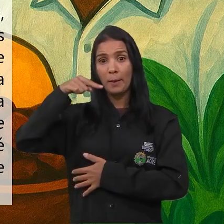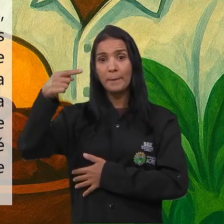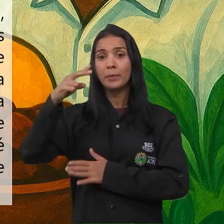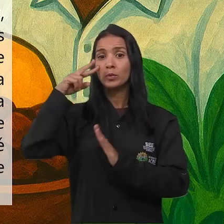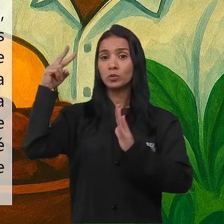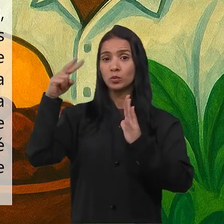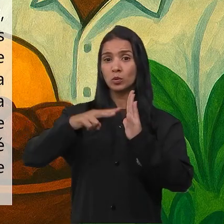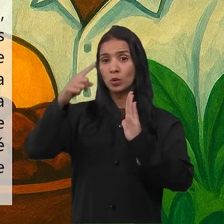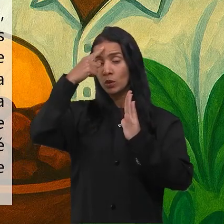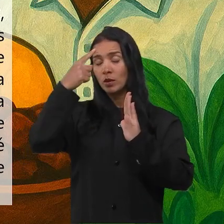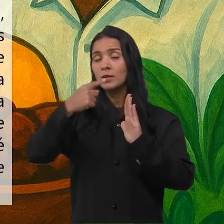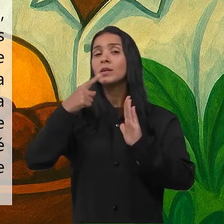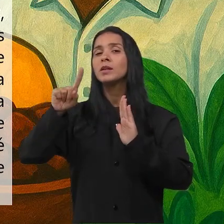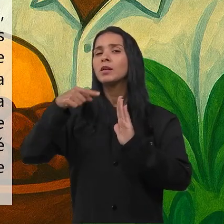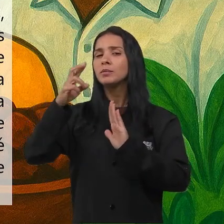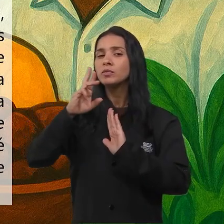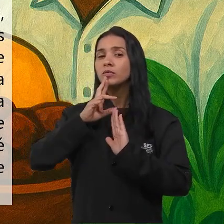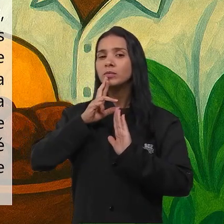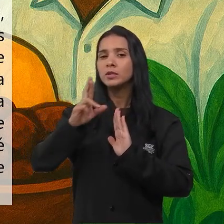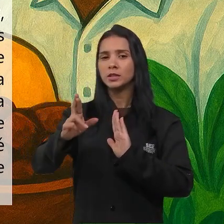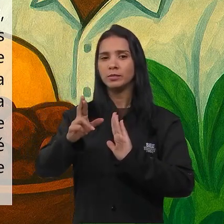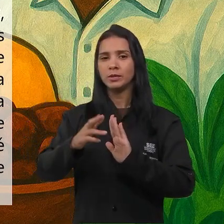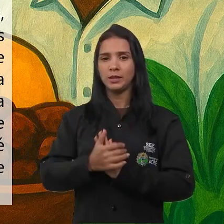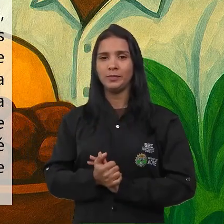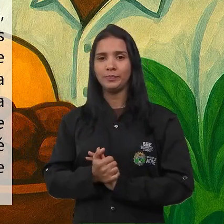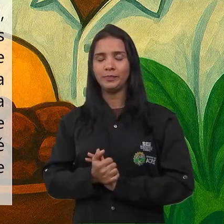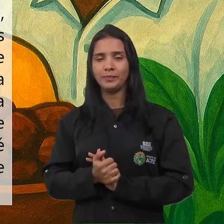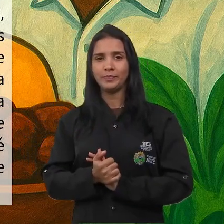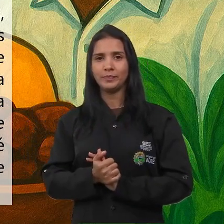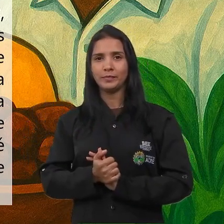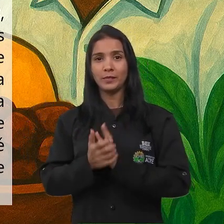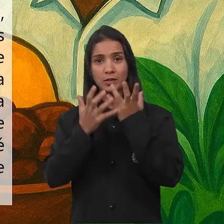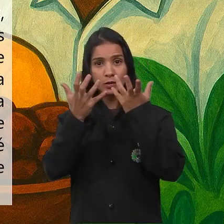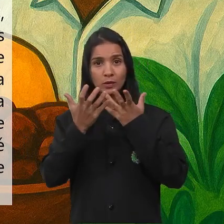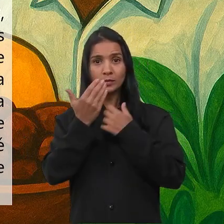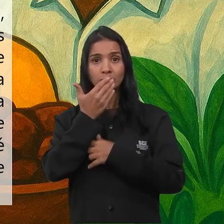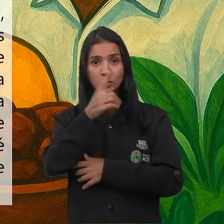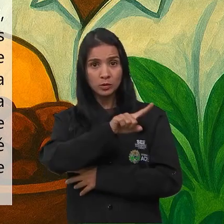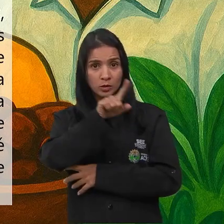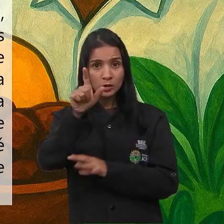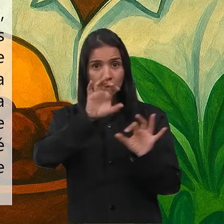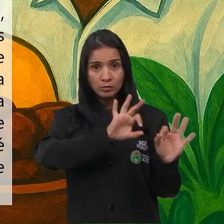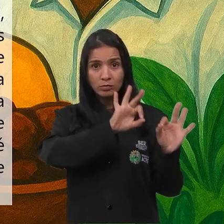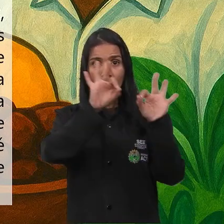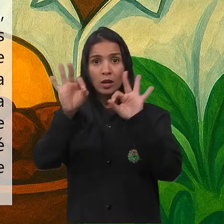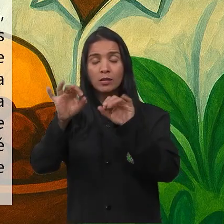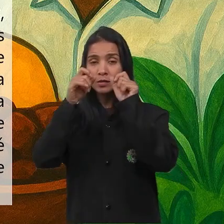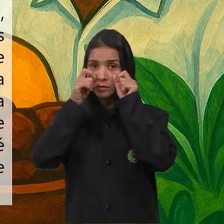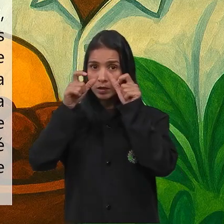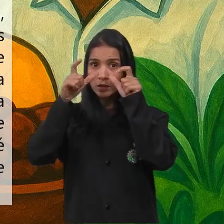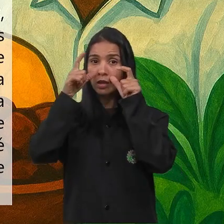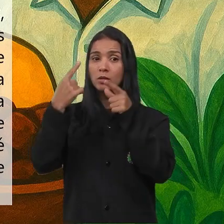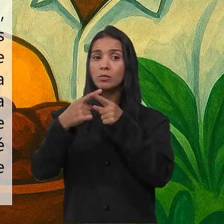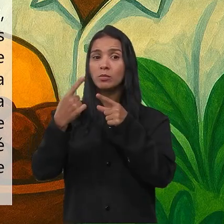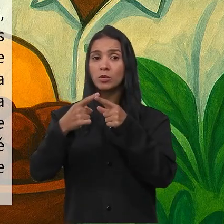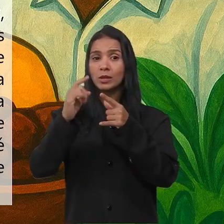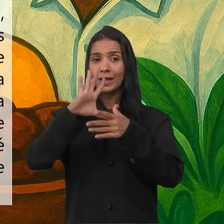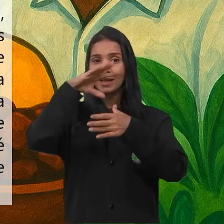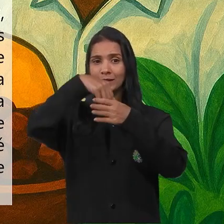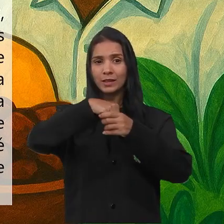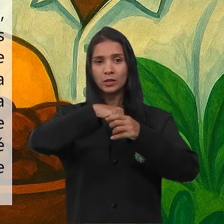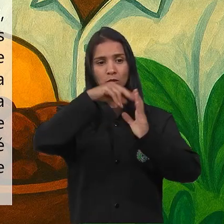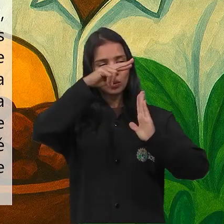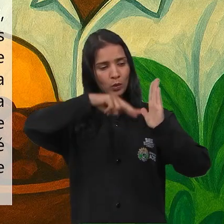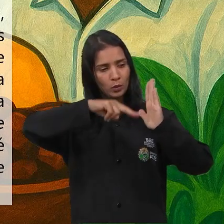pequeno texto que eu quero que vocês fiquem bastante atentos, que aqui nós vamos identificar se